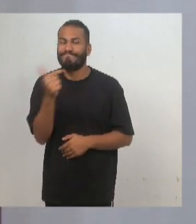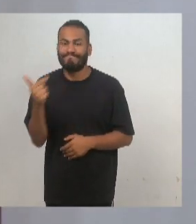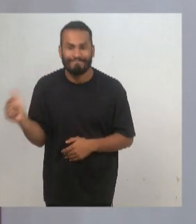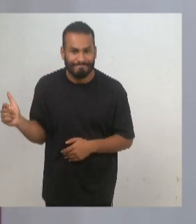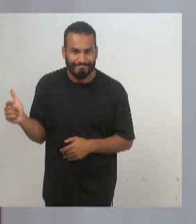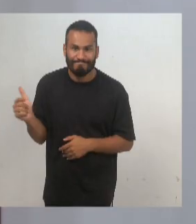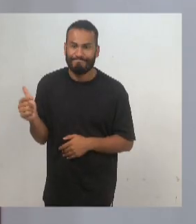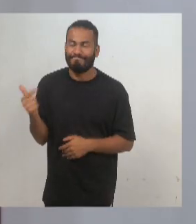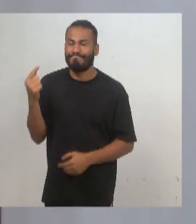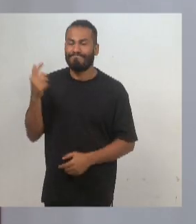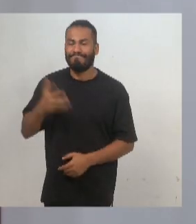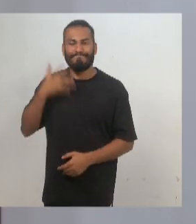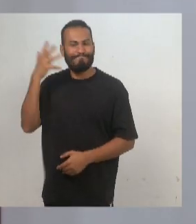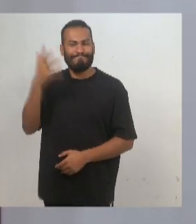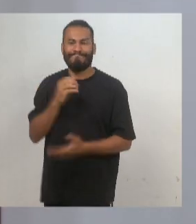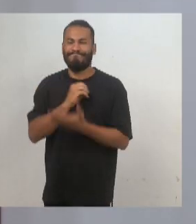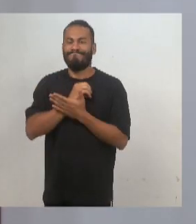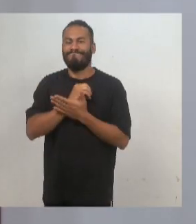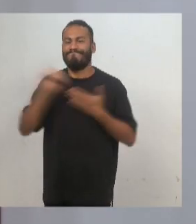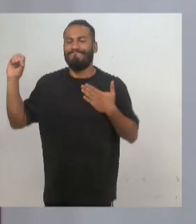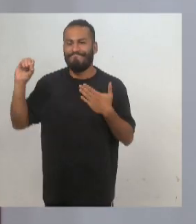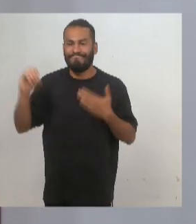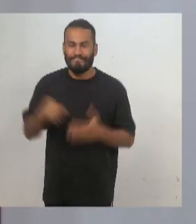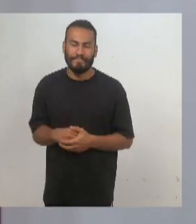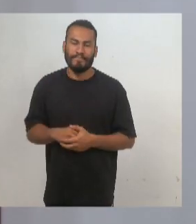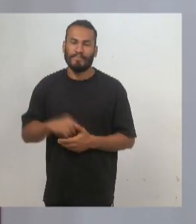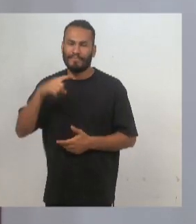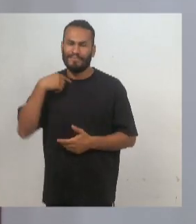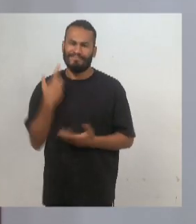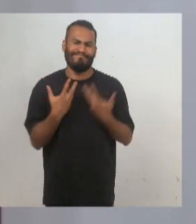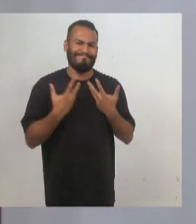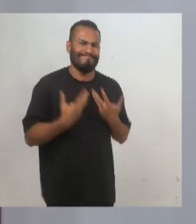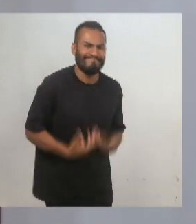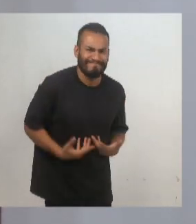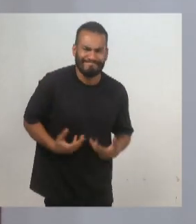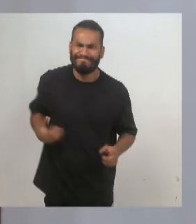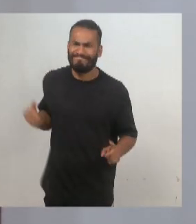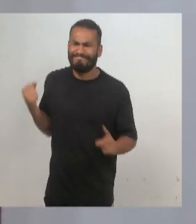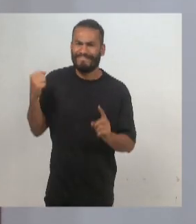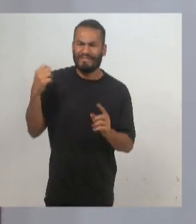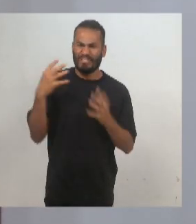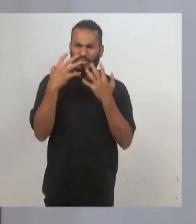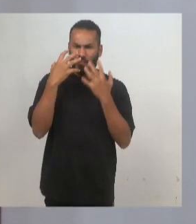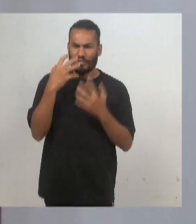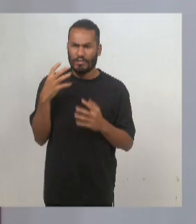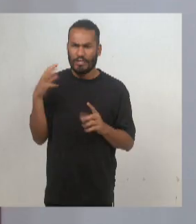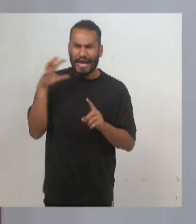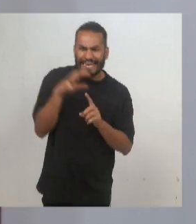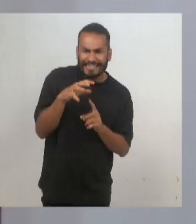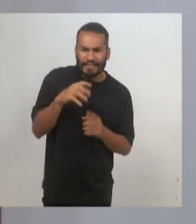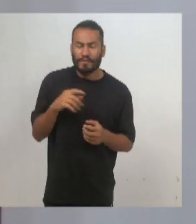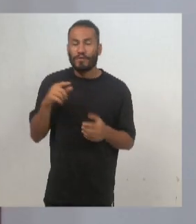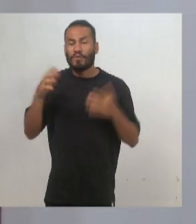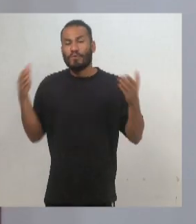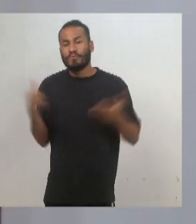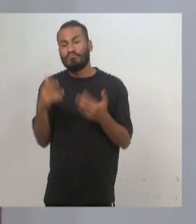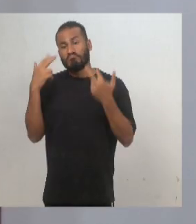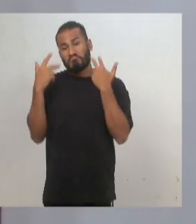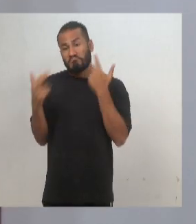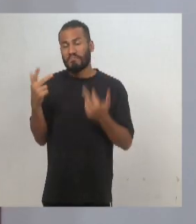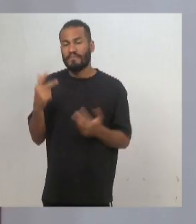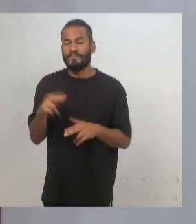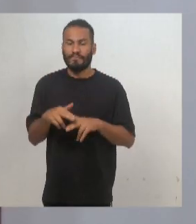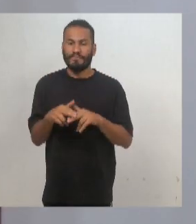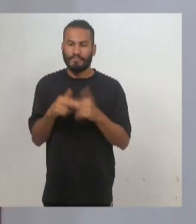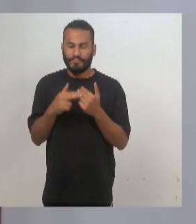mais discurso de ódio. Estamos cansados de tantas agressividades, que hoje em dia se tornou comum,